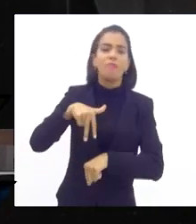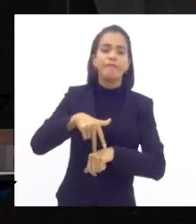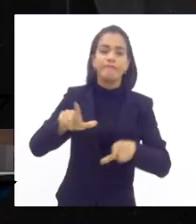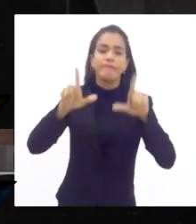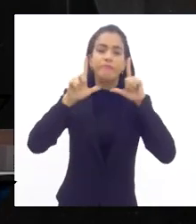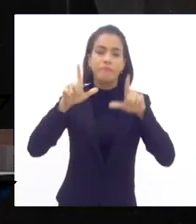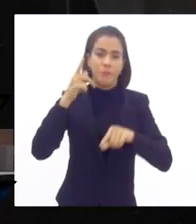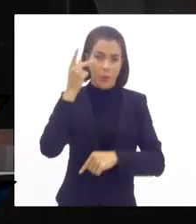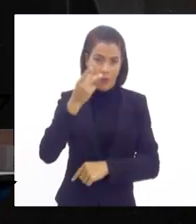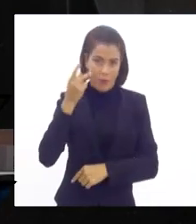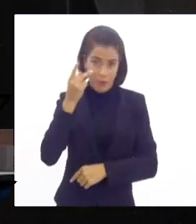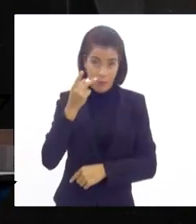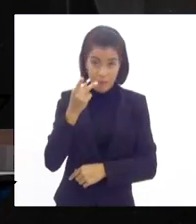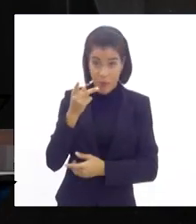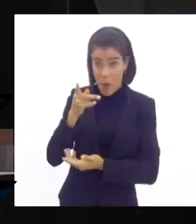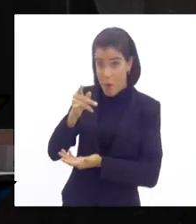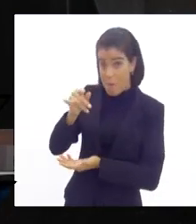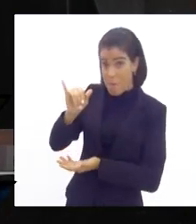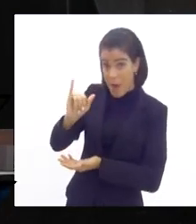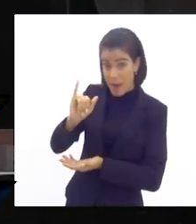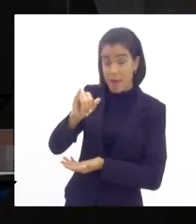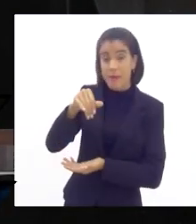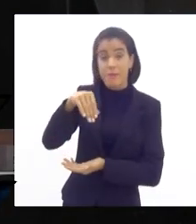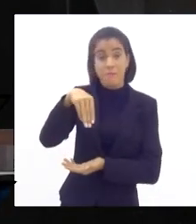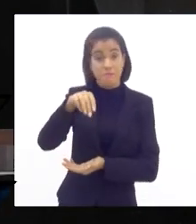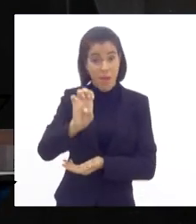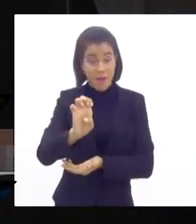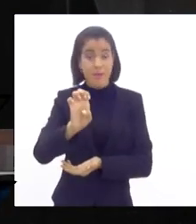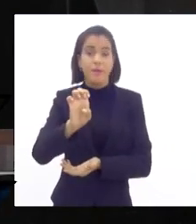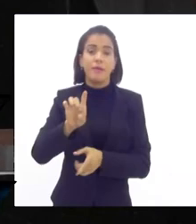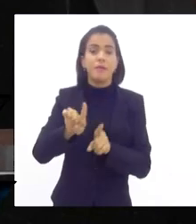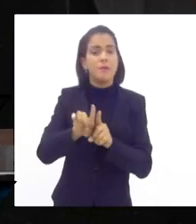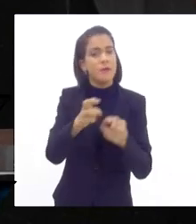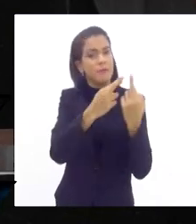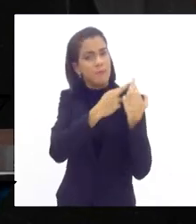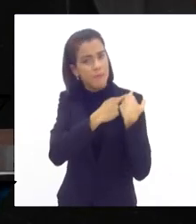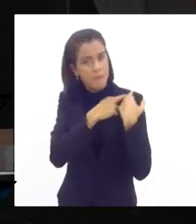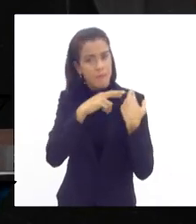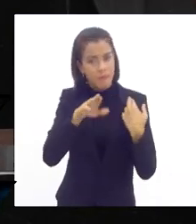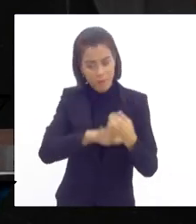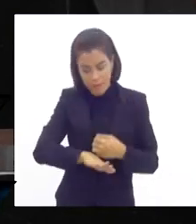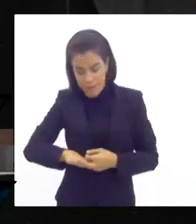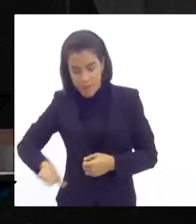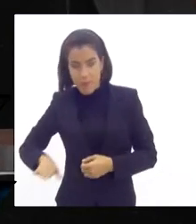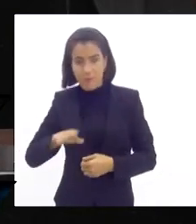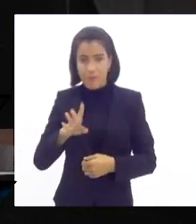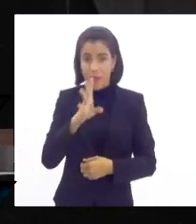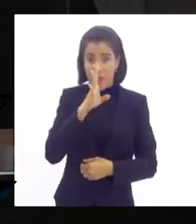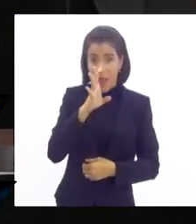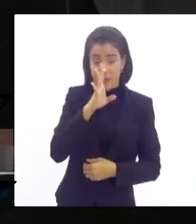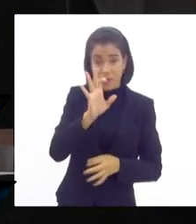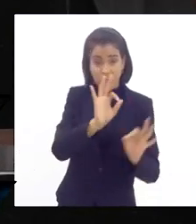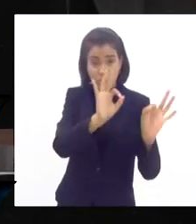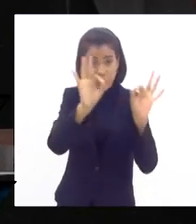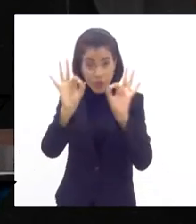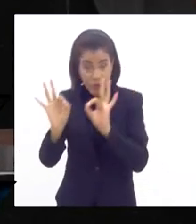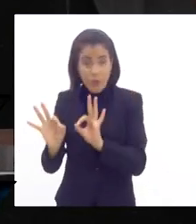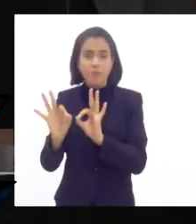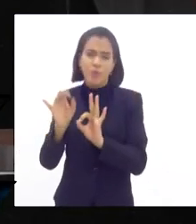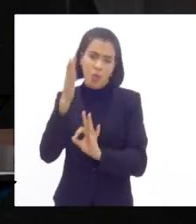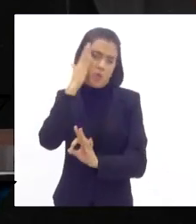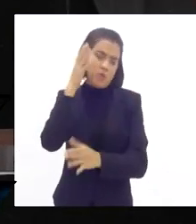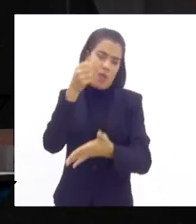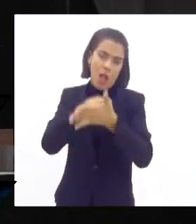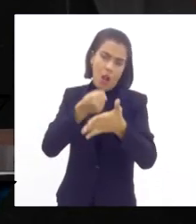político ao pai aos pais a mãe ao responsável de um menor que está assistindo esse vídeo eu sei que a luta